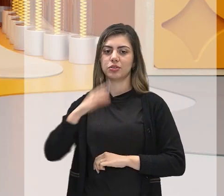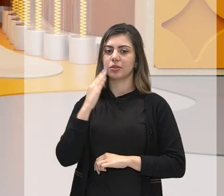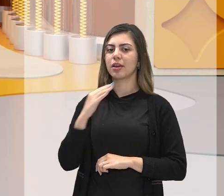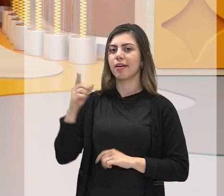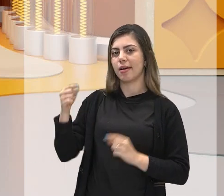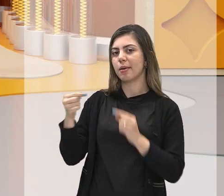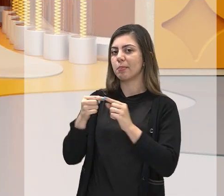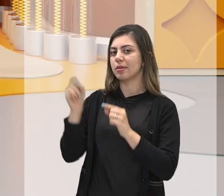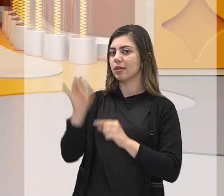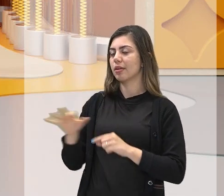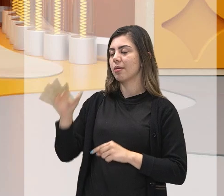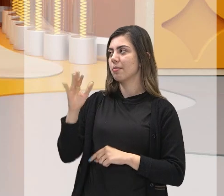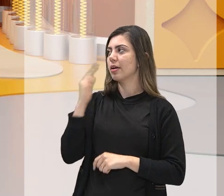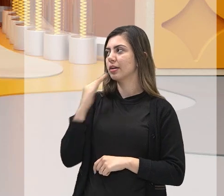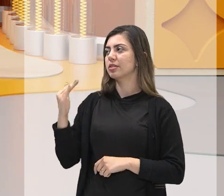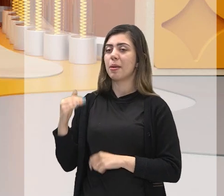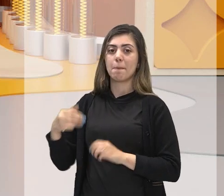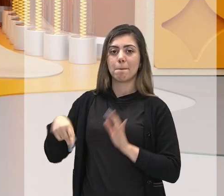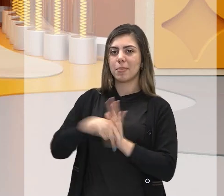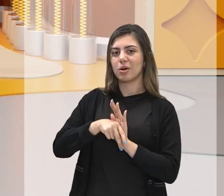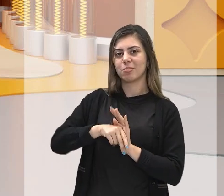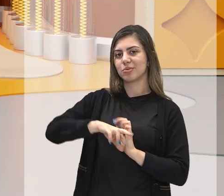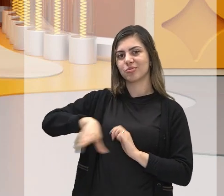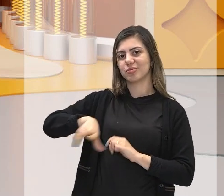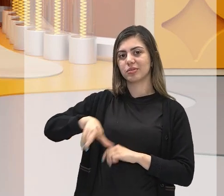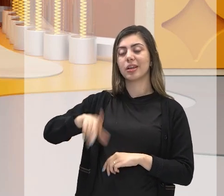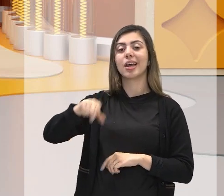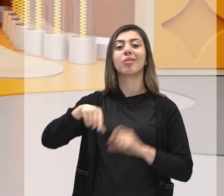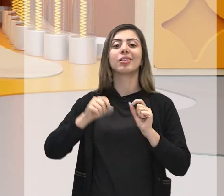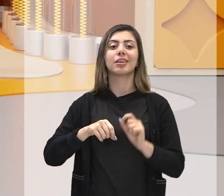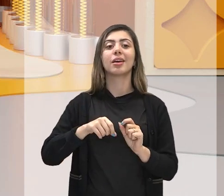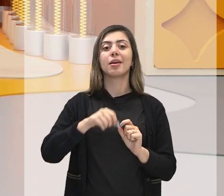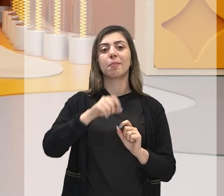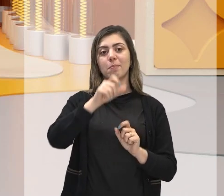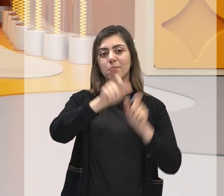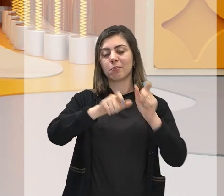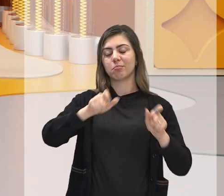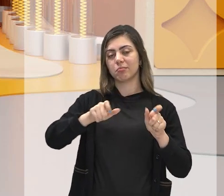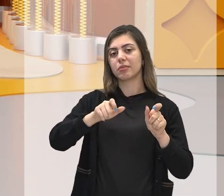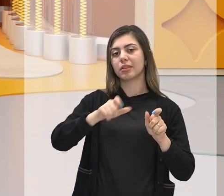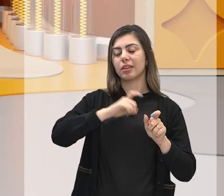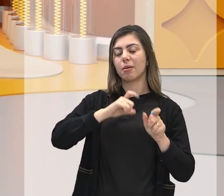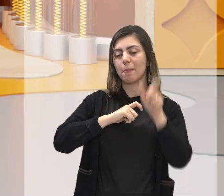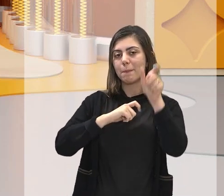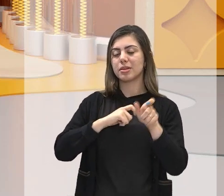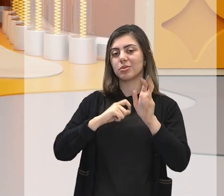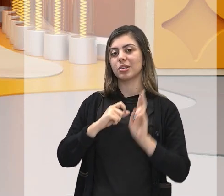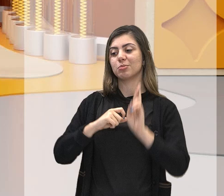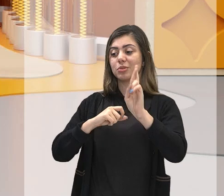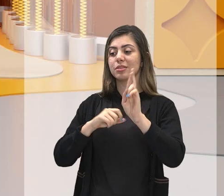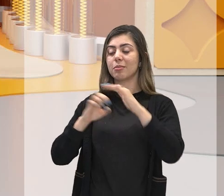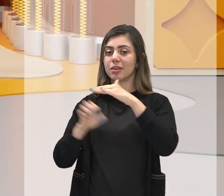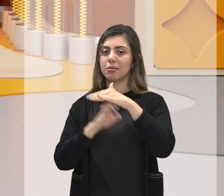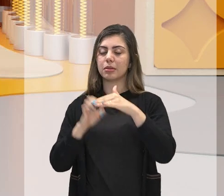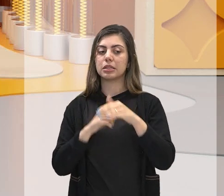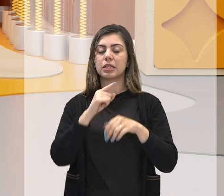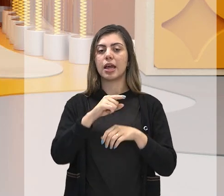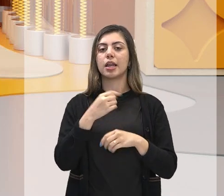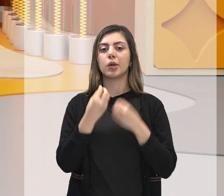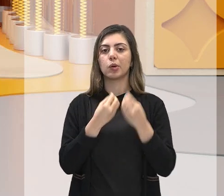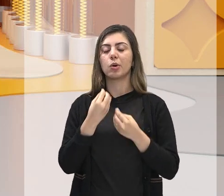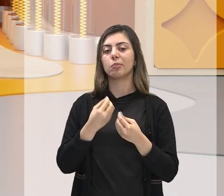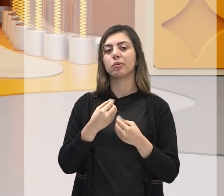peças mecânicas não são minhas, são de quem? Do dono da indústria, do dono da fábrica, que me contrata para manusear